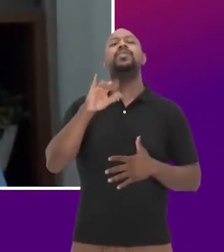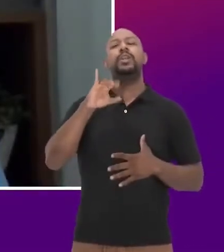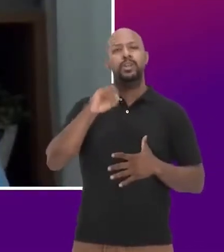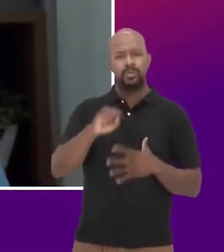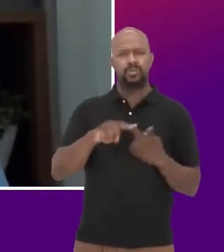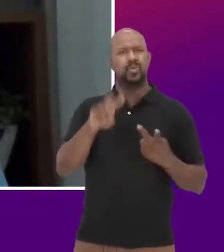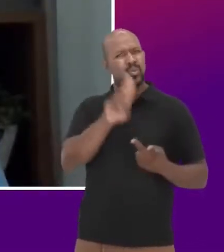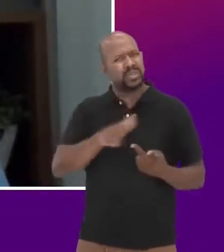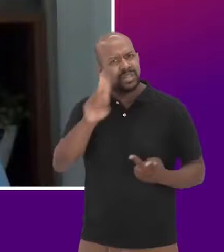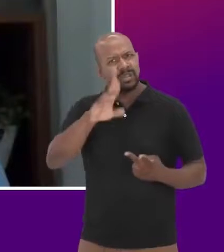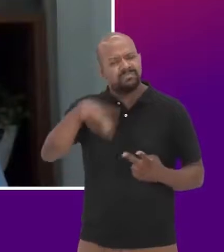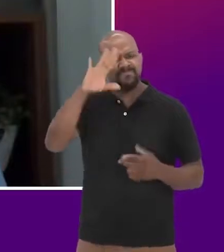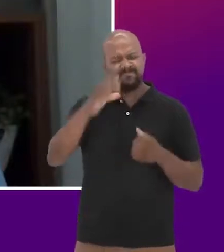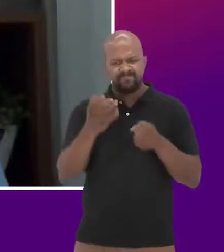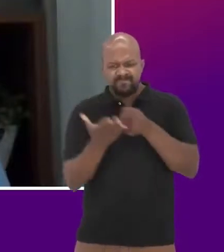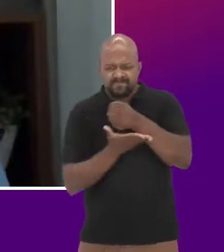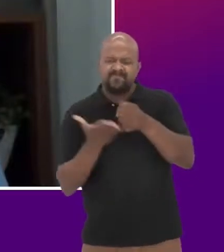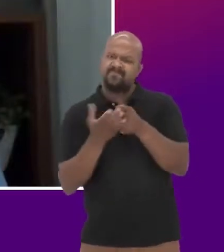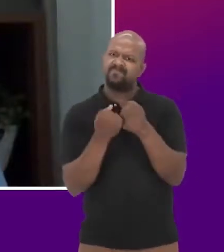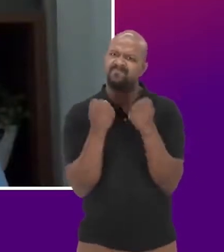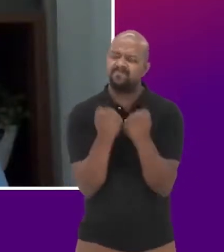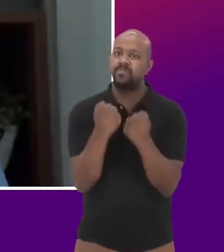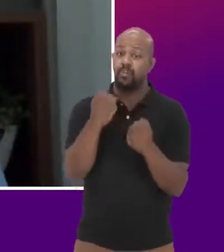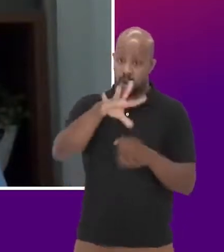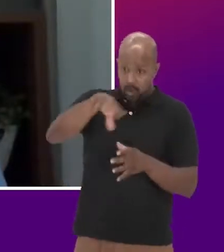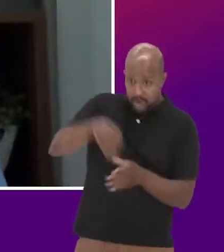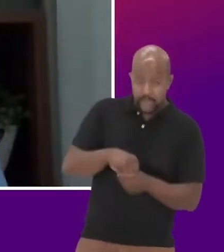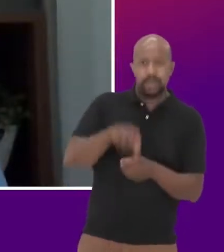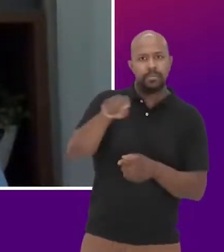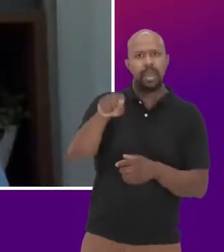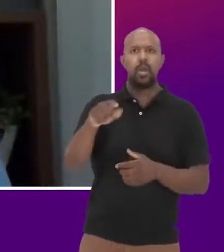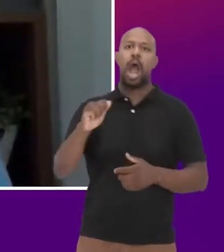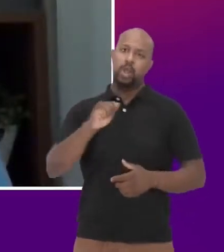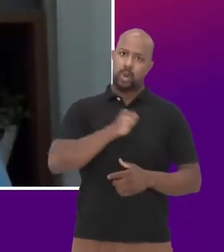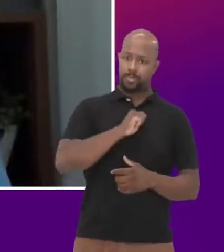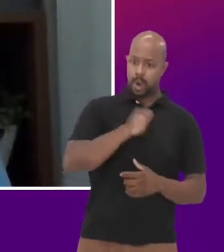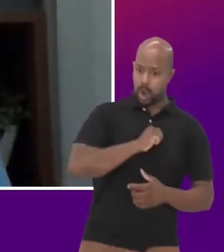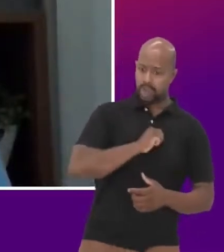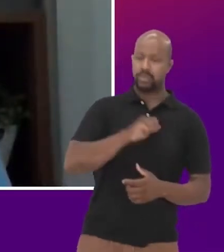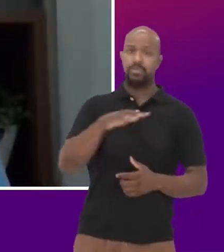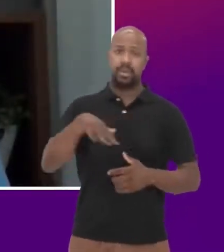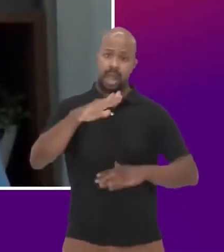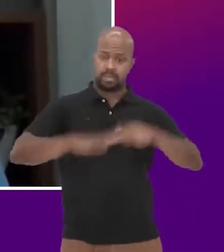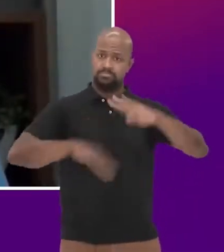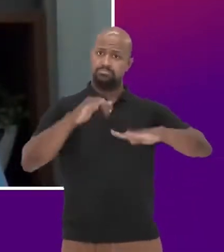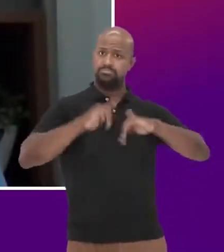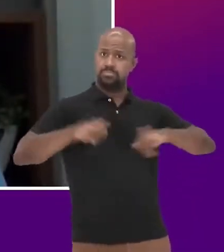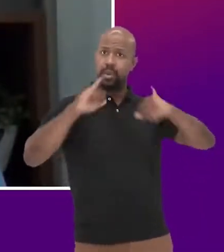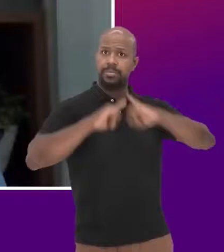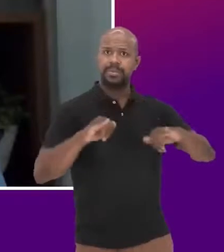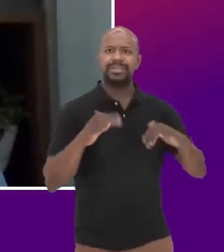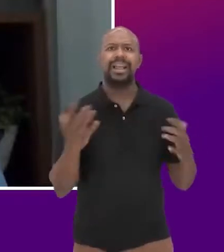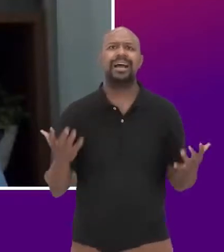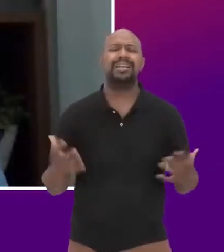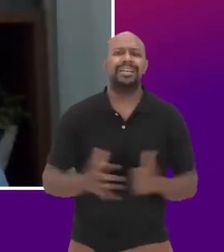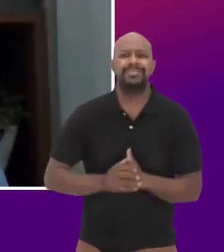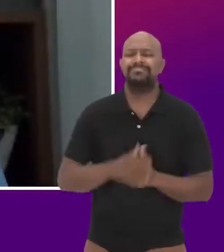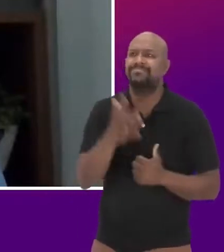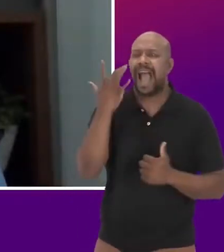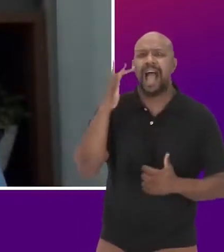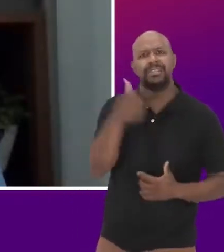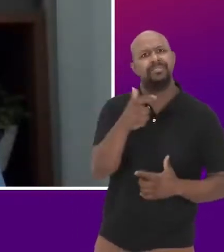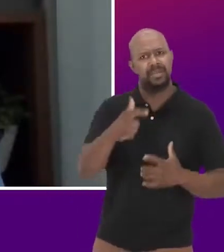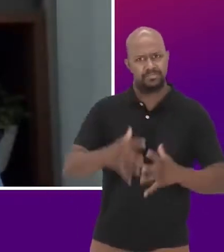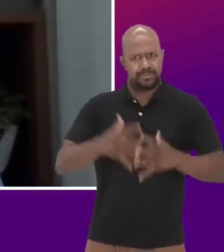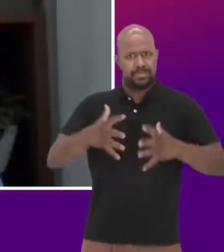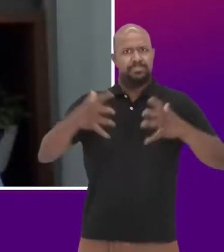usando muito dessas fundamentações que foram aqui colocadas, tanto pelo lado antropológico quanto pelo lado publicitário, acho que a gente